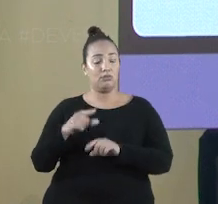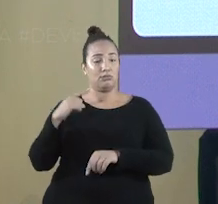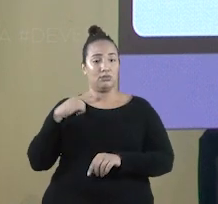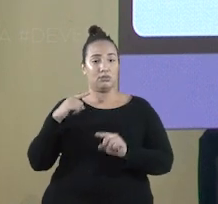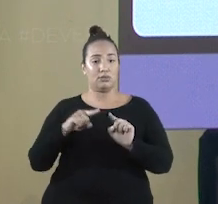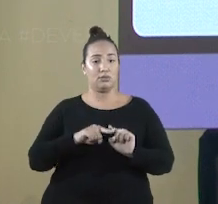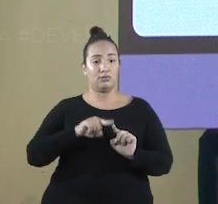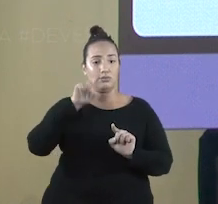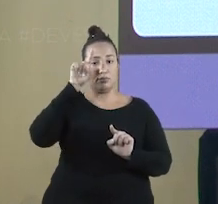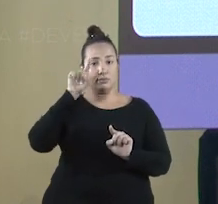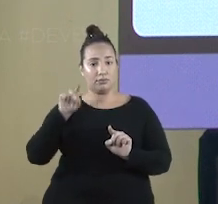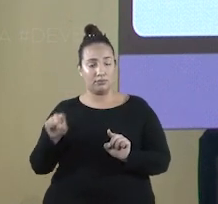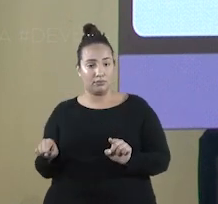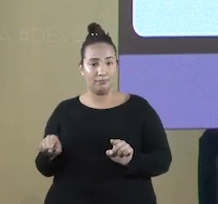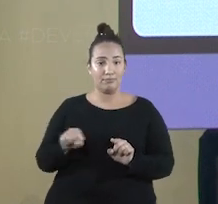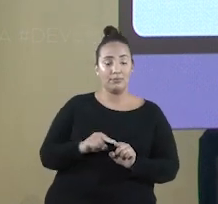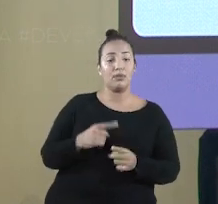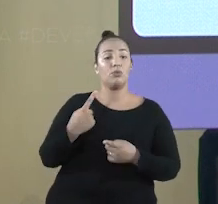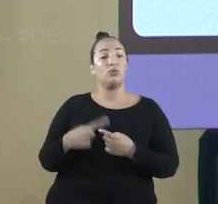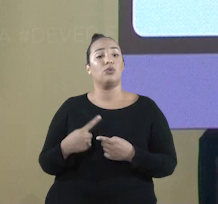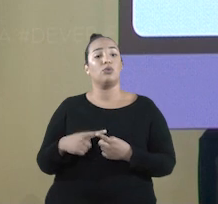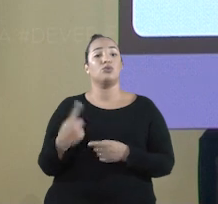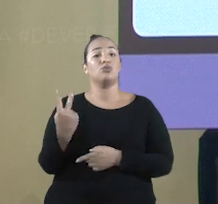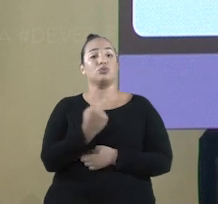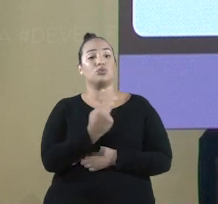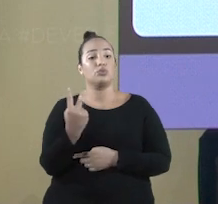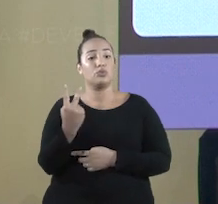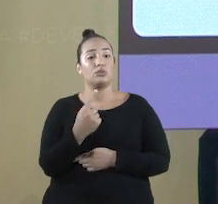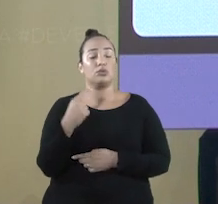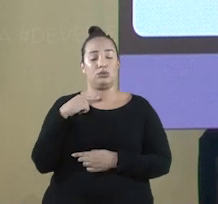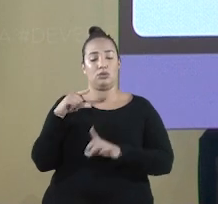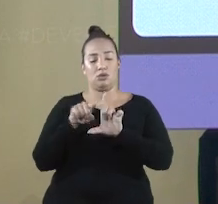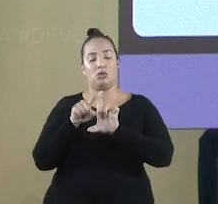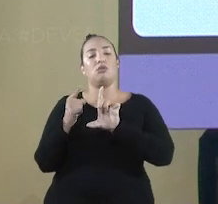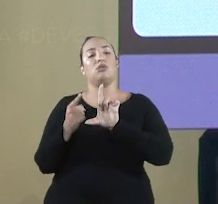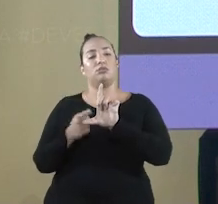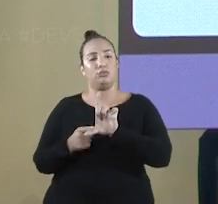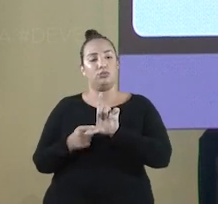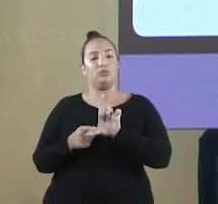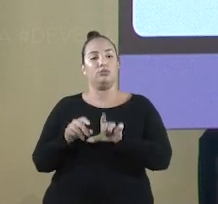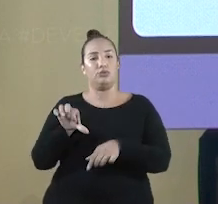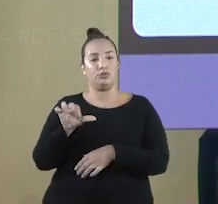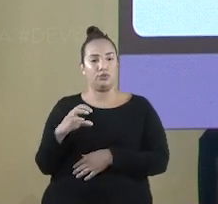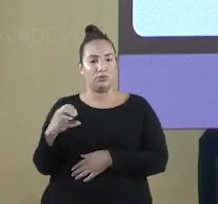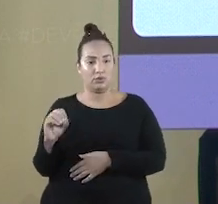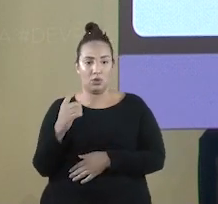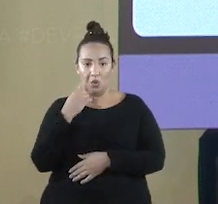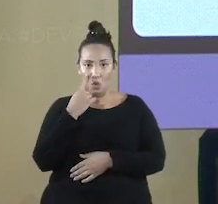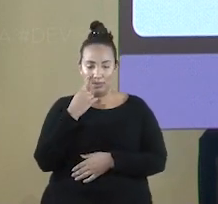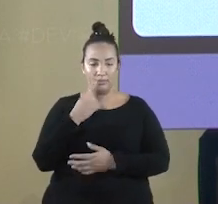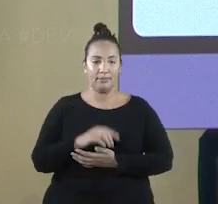de triângulo retângulo, pois ambos também possuem ângulos retos. Veja